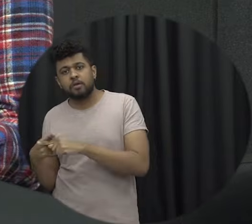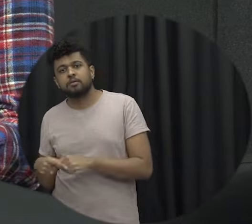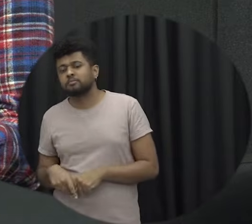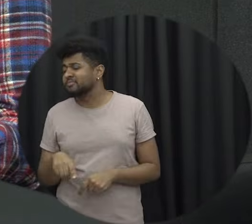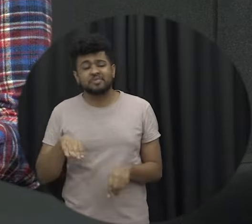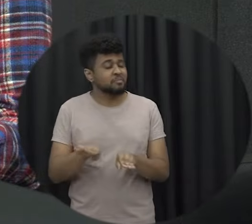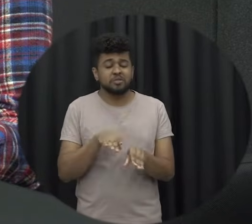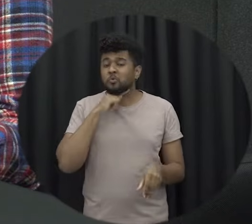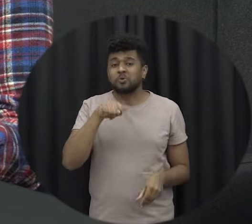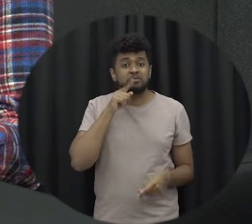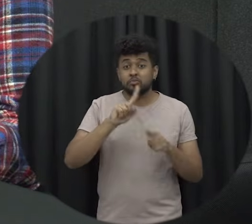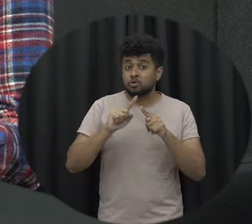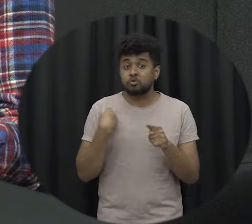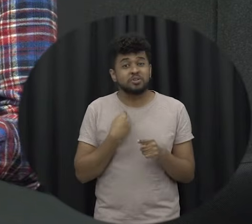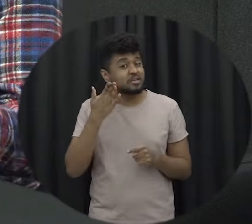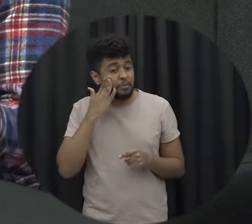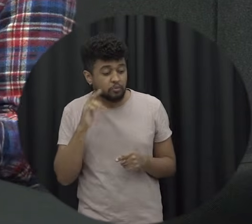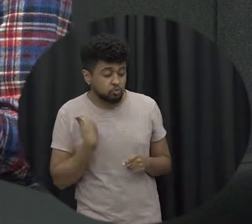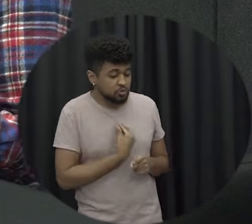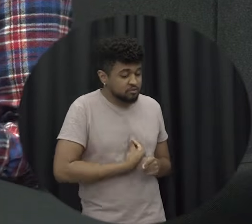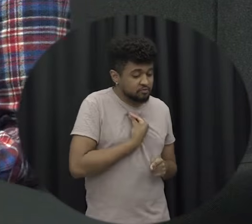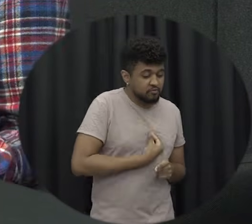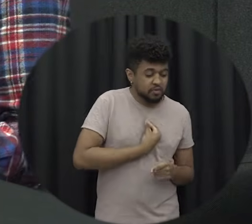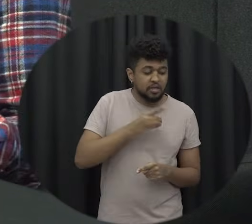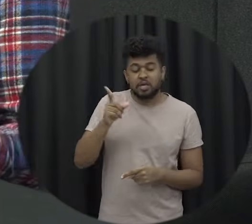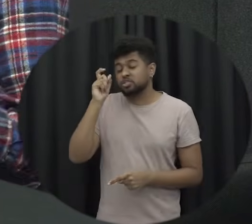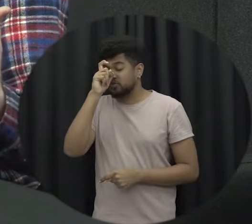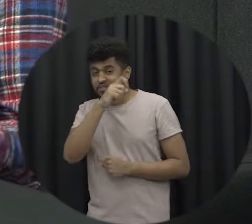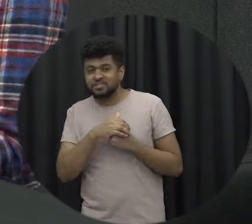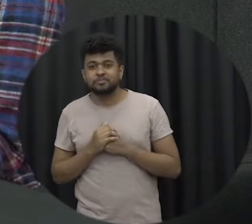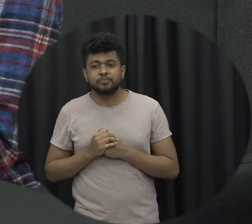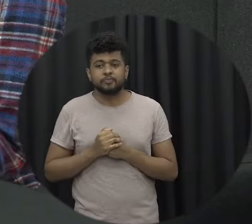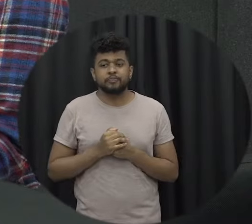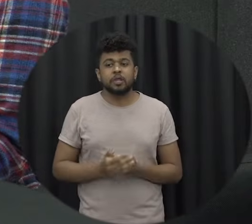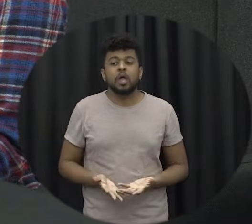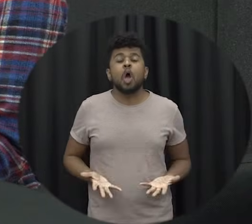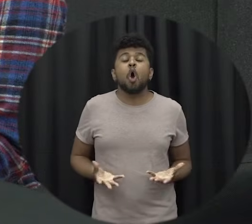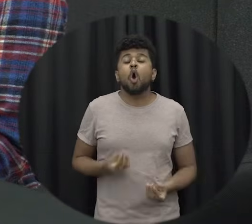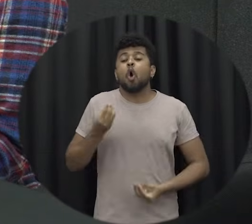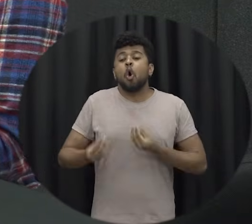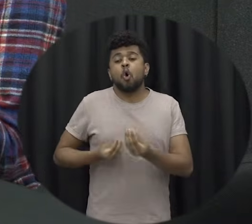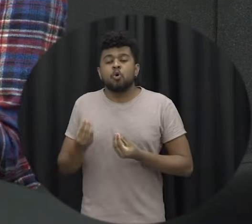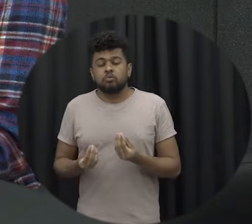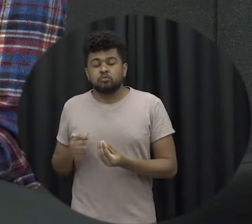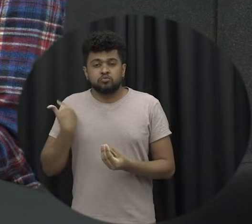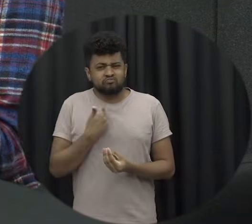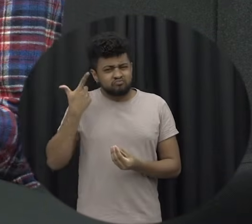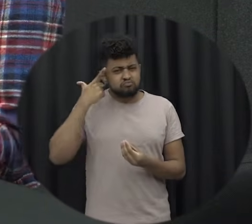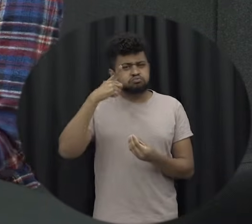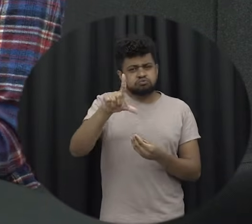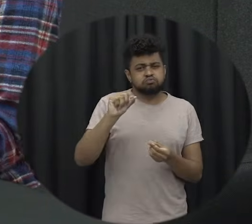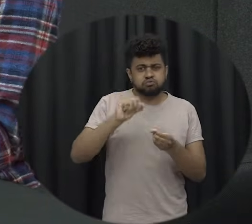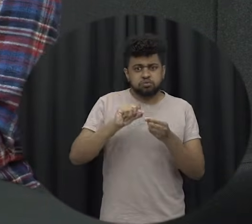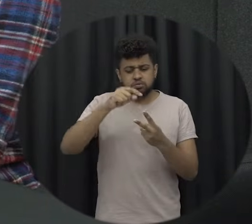realidade isso é inviável, né? Então, como que a gente consegue tornar as duas coisas juntas,